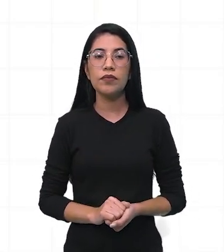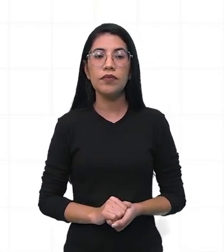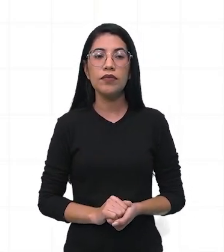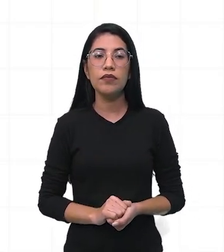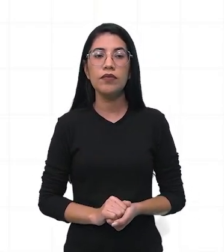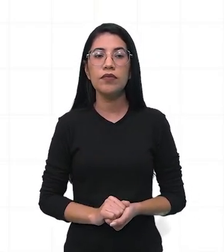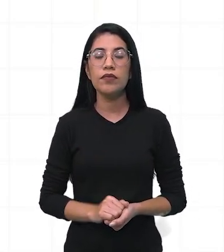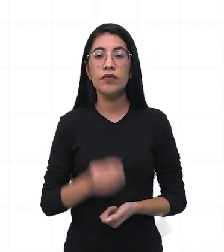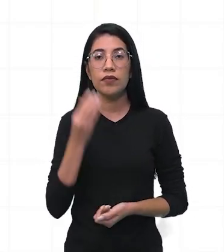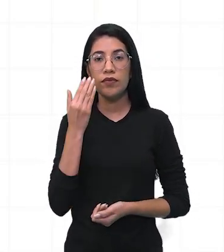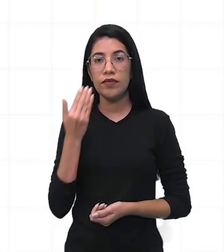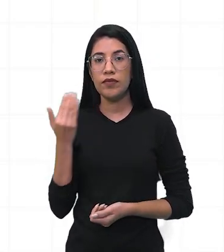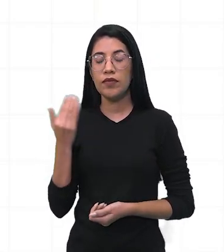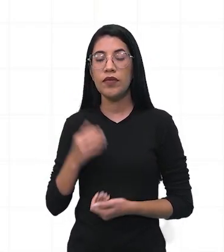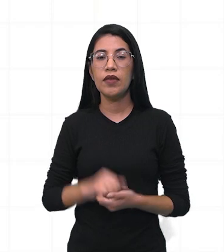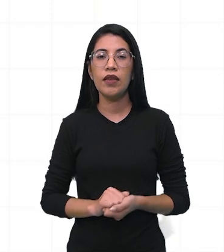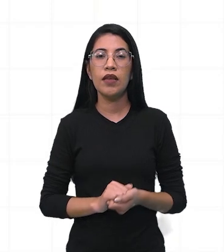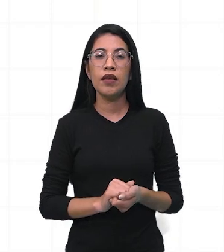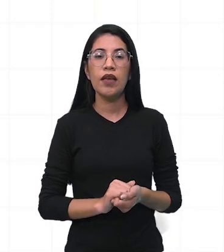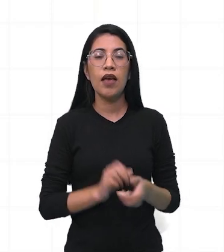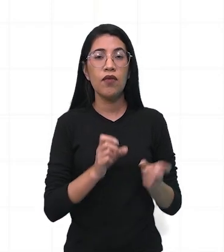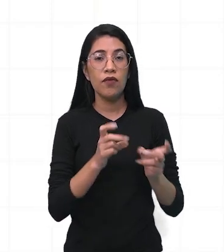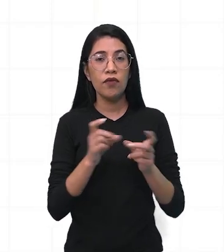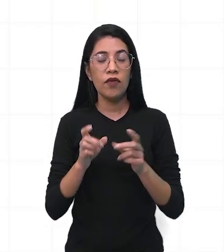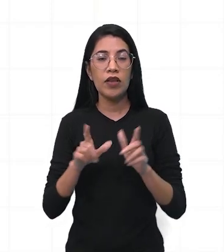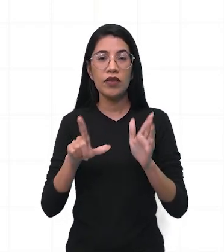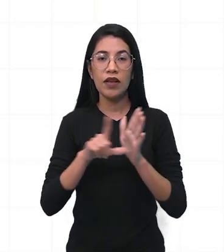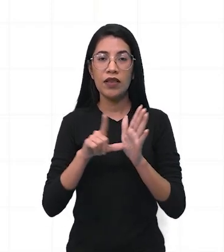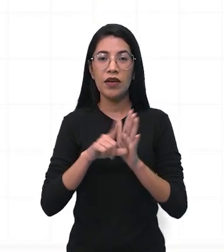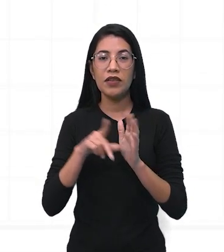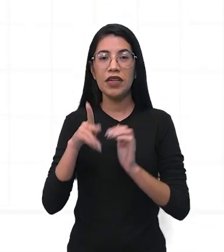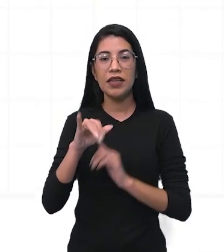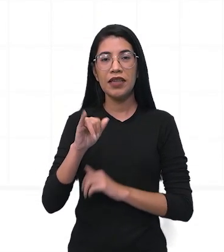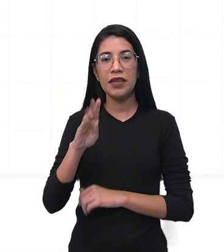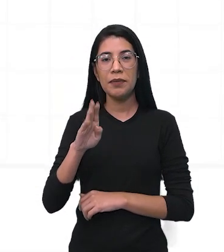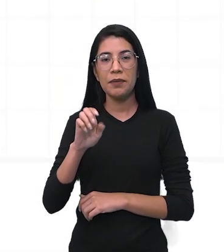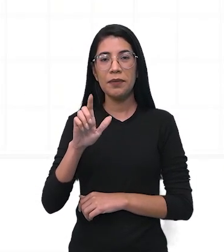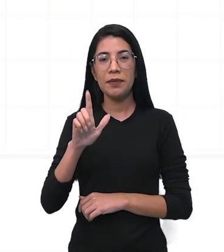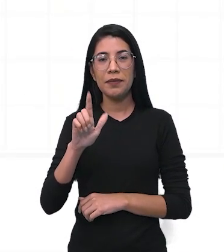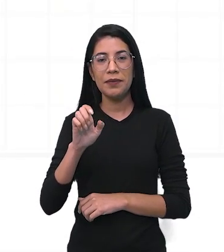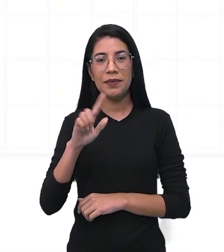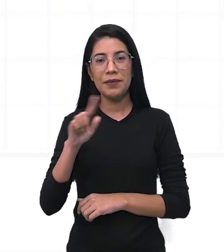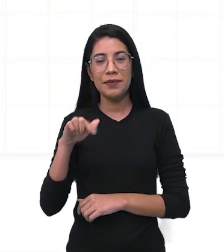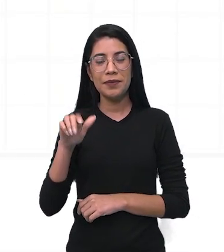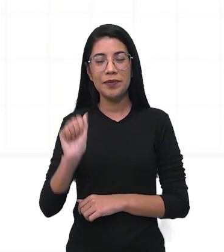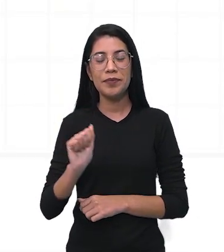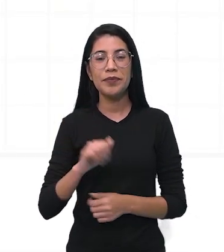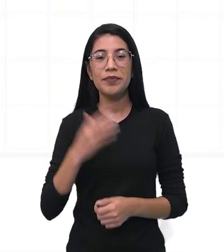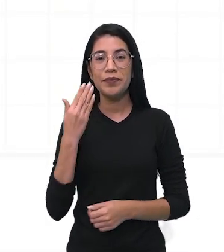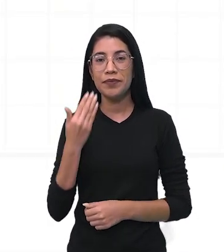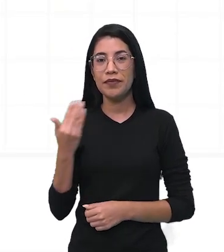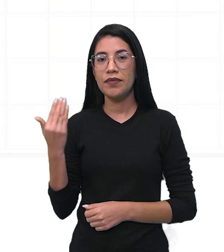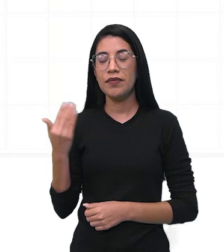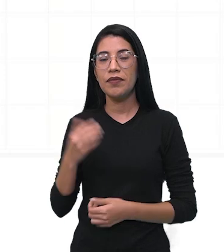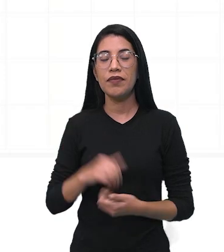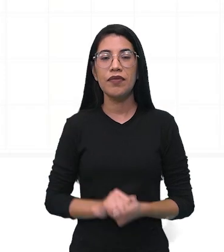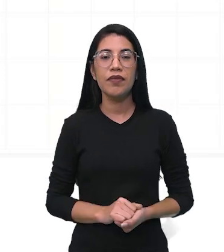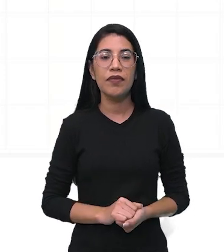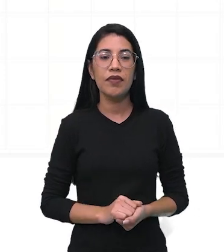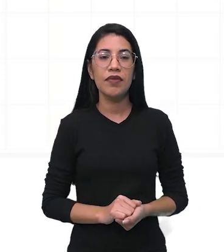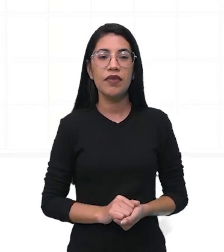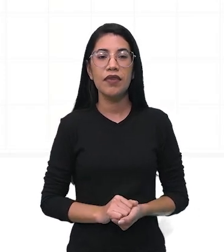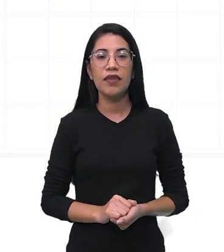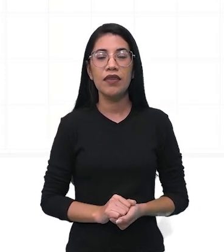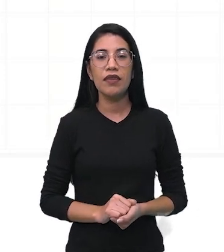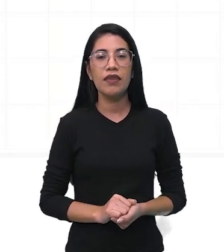Observe as ofertas das lojas. Que beleza! Muito bem. Então, essas ofertas aqui. Ele